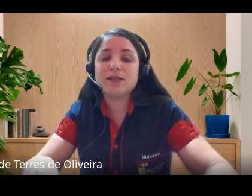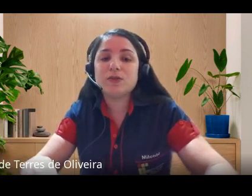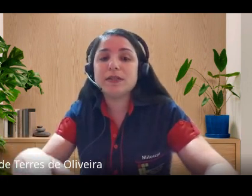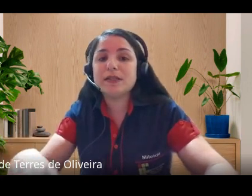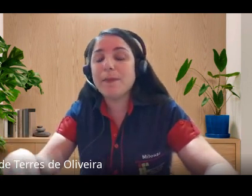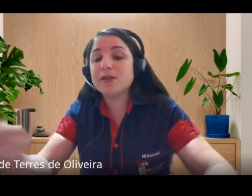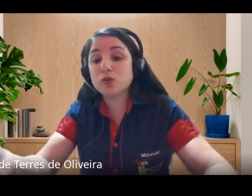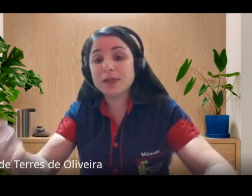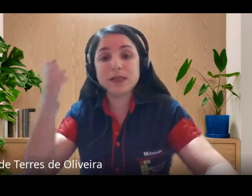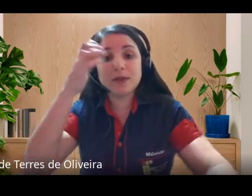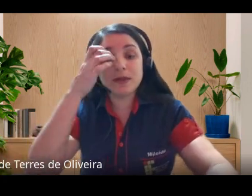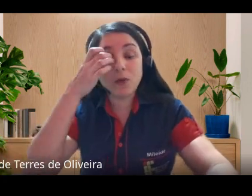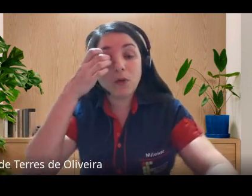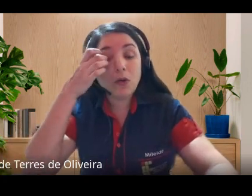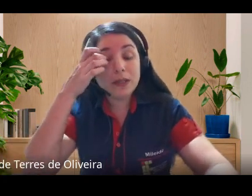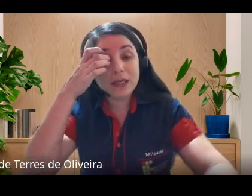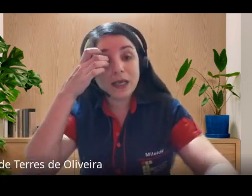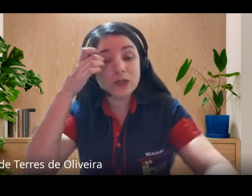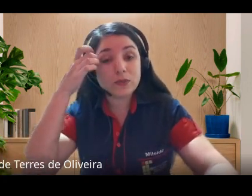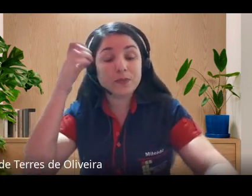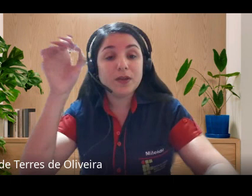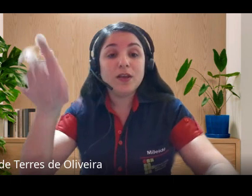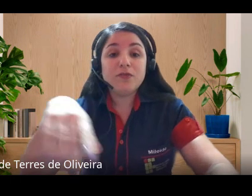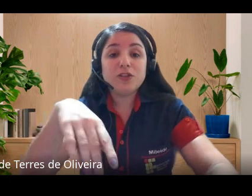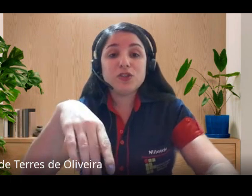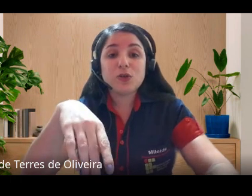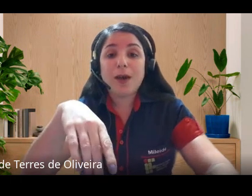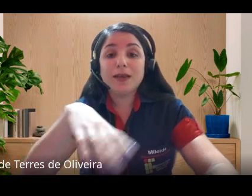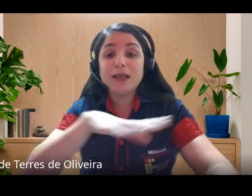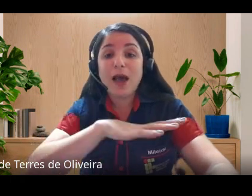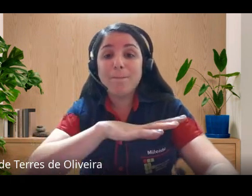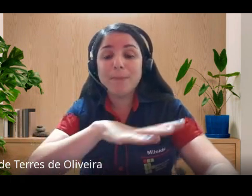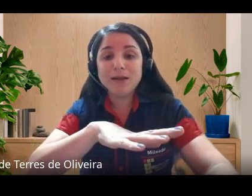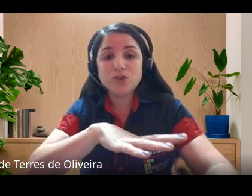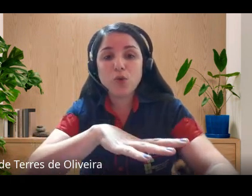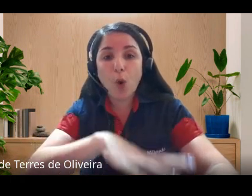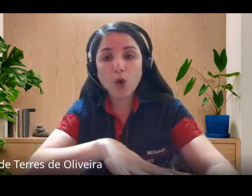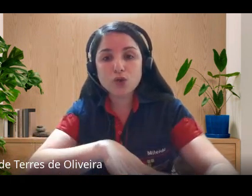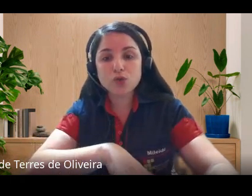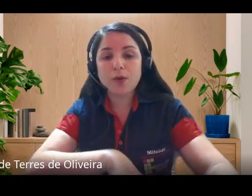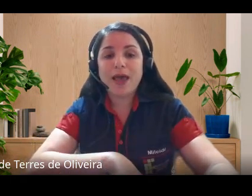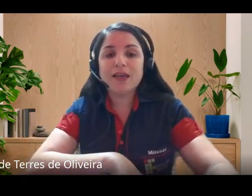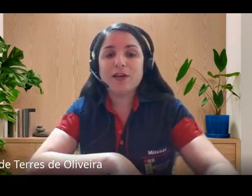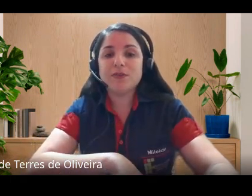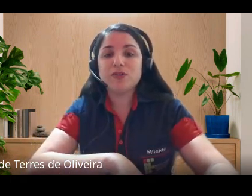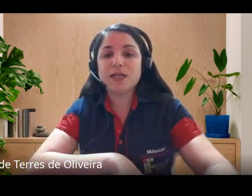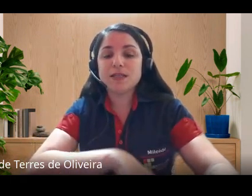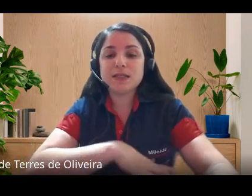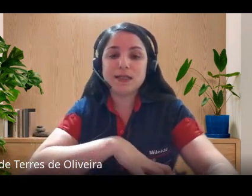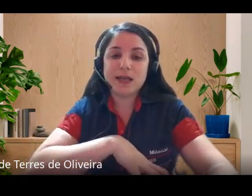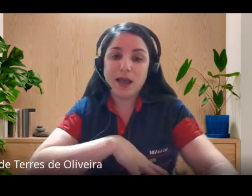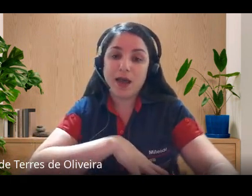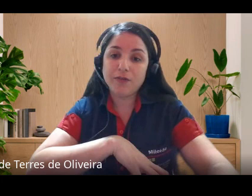da negação que se dá pela suprassegmental. O que é isso? Veja só, aqui apenas o rosto é que vai me